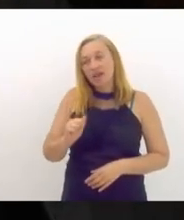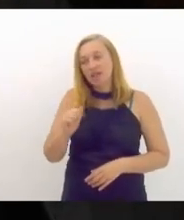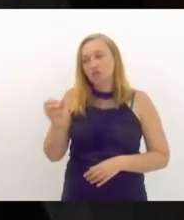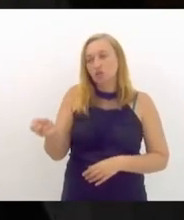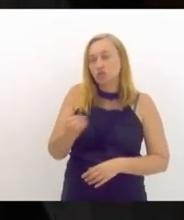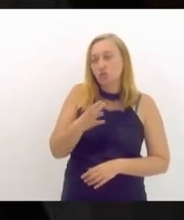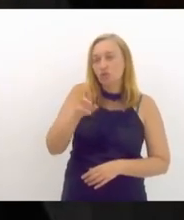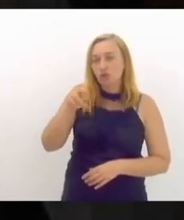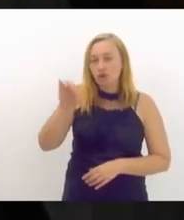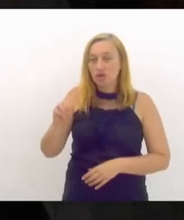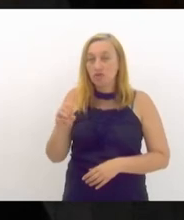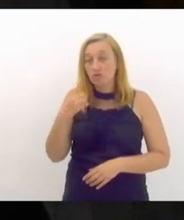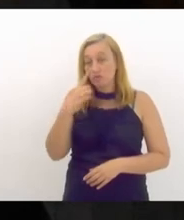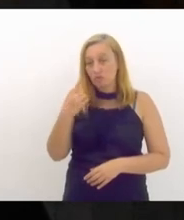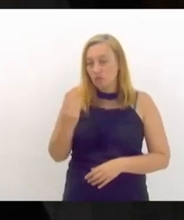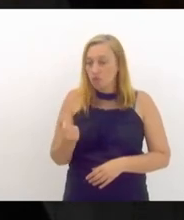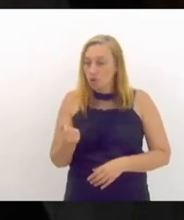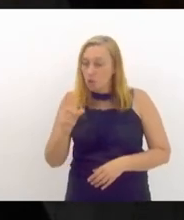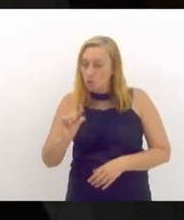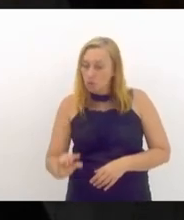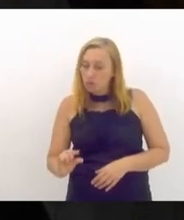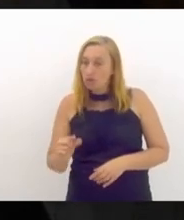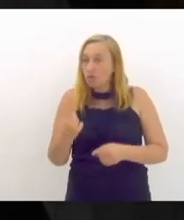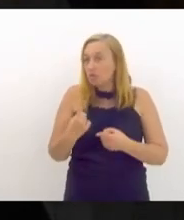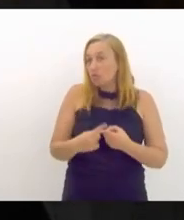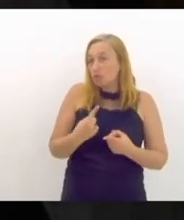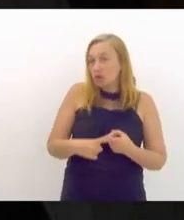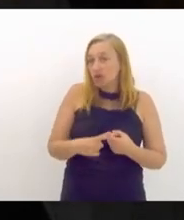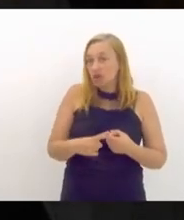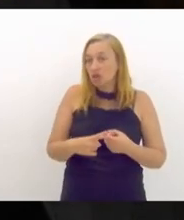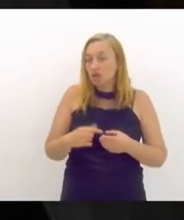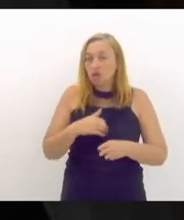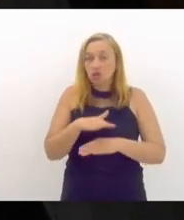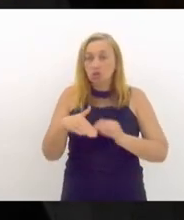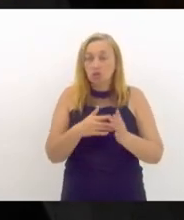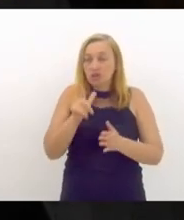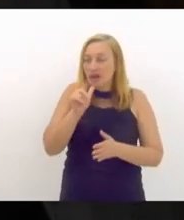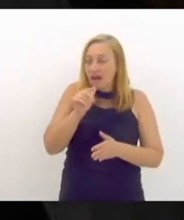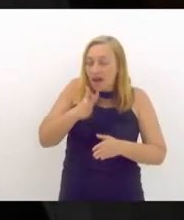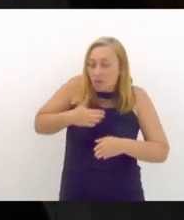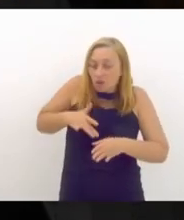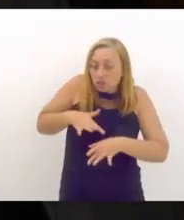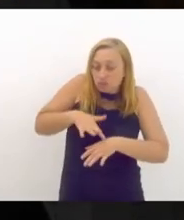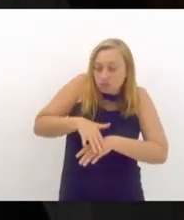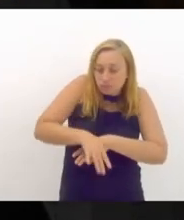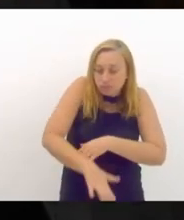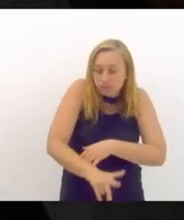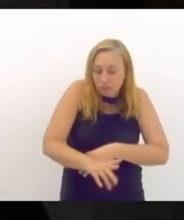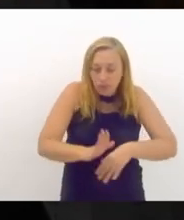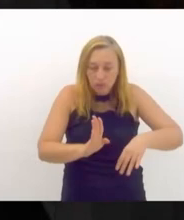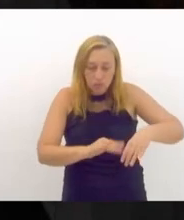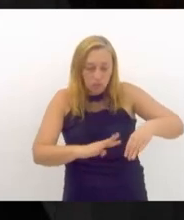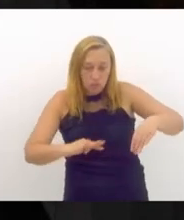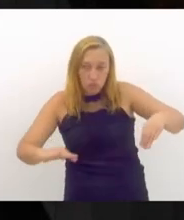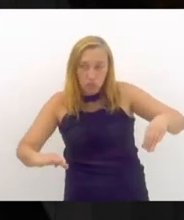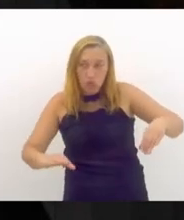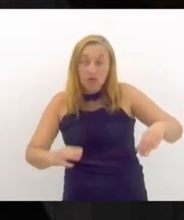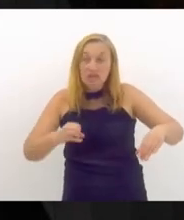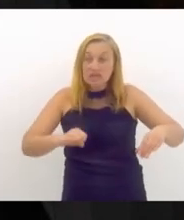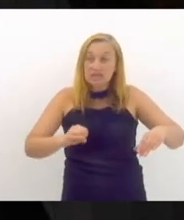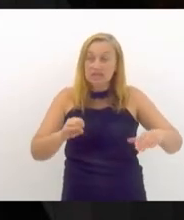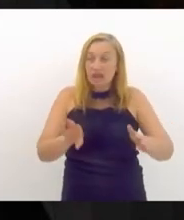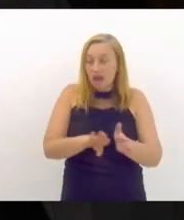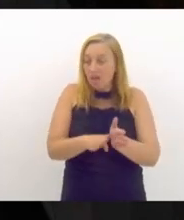muito baixa. Por quê? Vem o detrito, cai no rio. Quando a maré subir, ela invade o canal